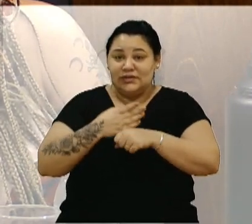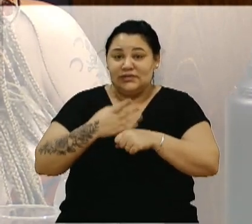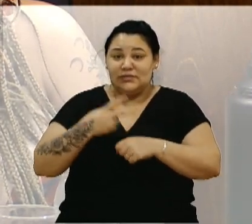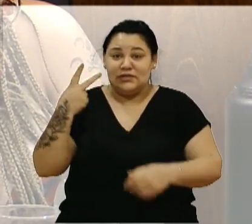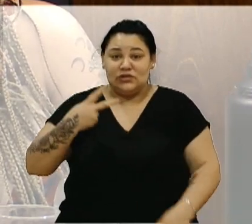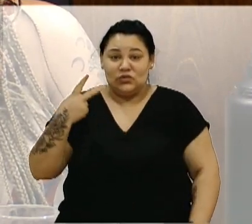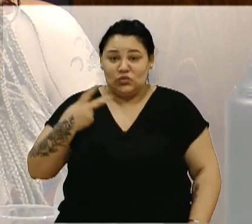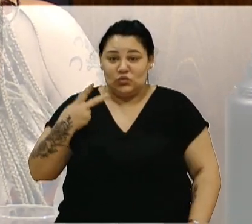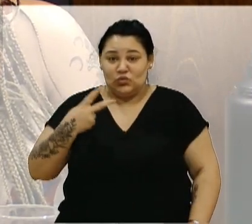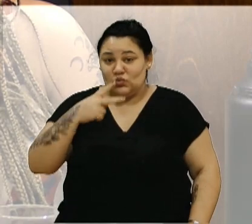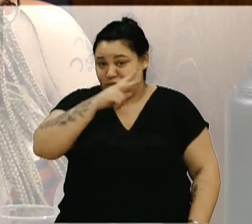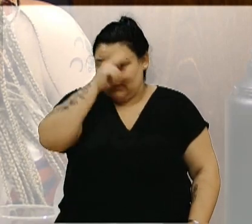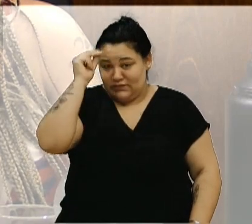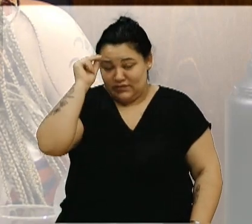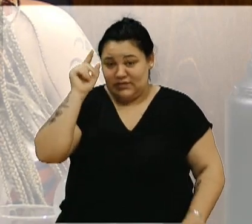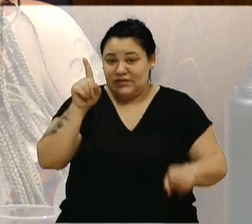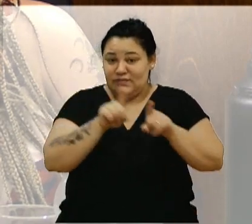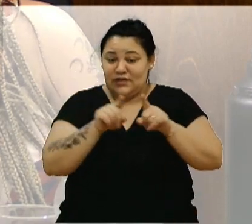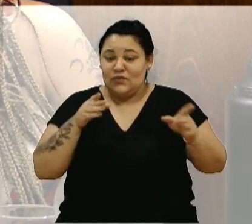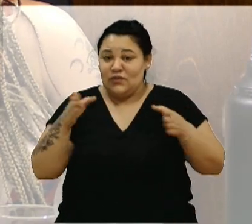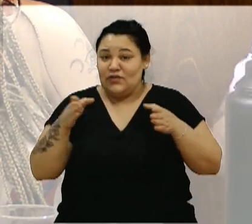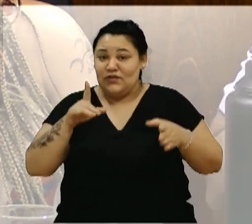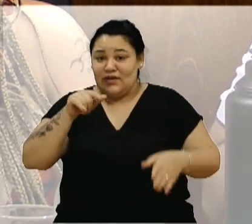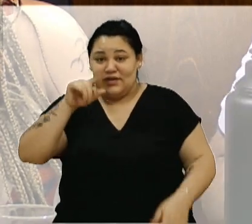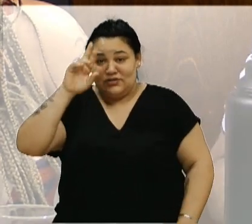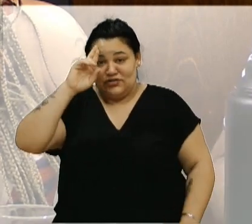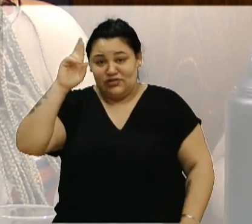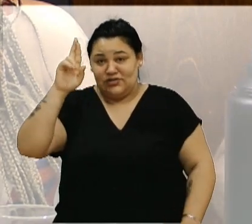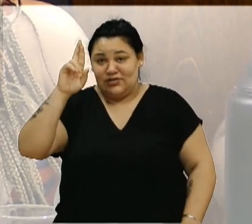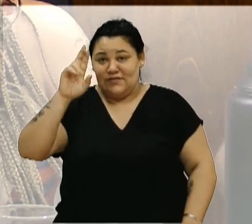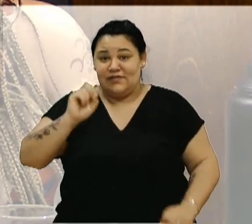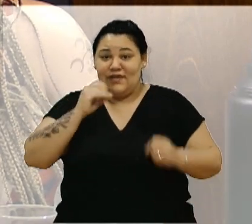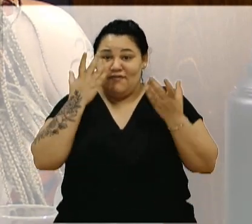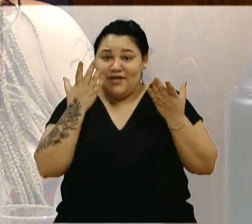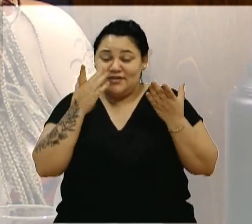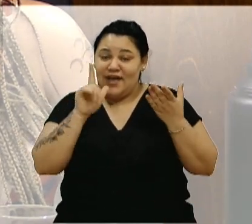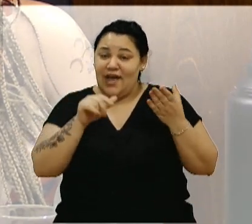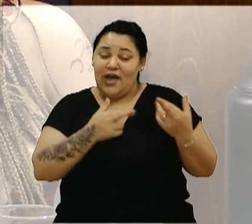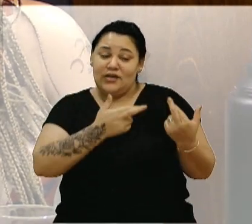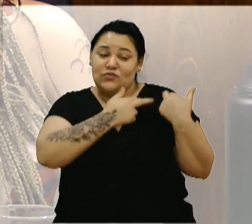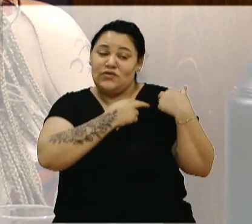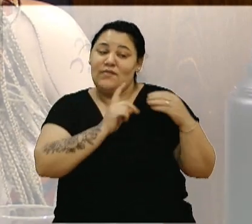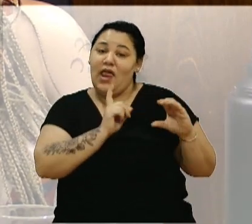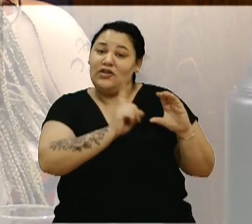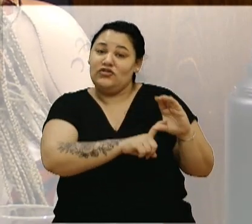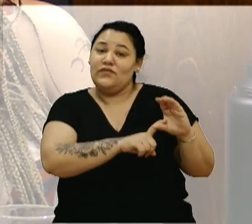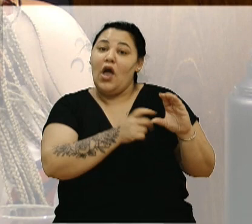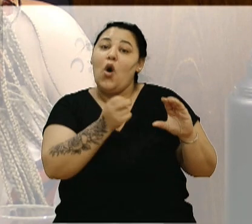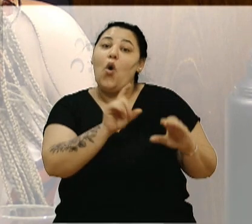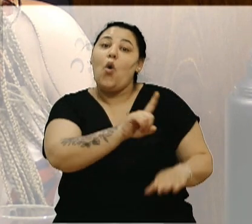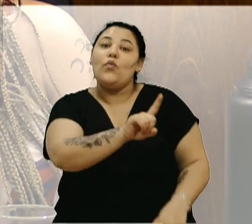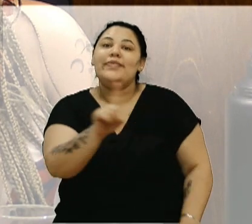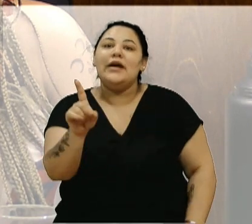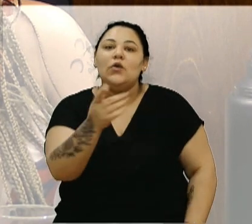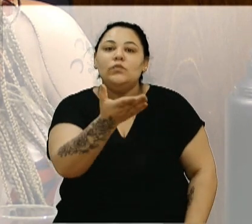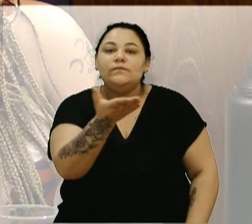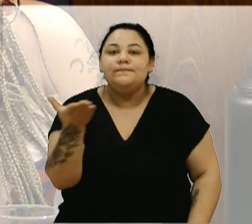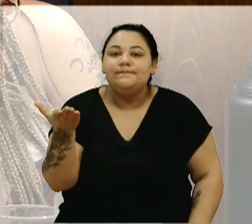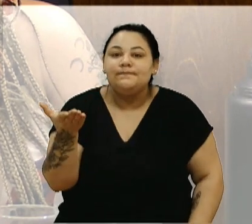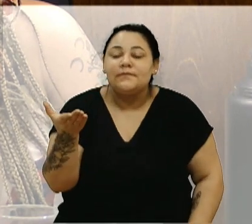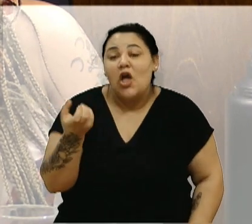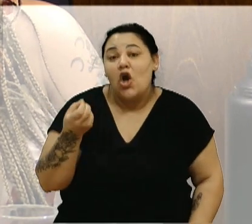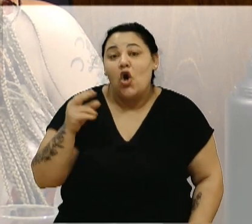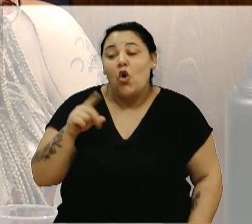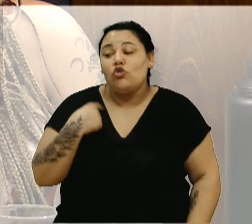à época era diretor-presidente da festa da uva, era o responsável pela dívida. Ou não, colegas Edis? Ou nós